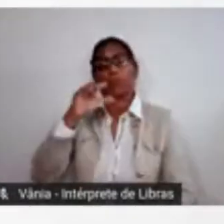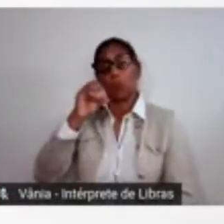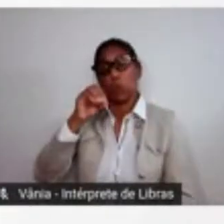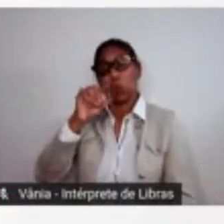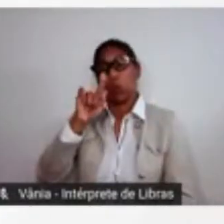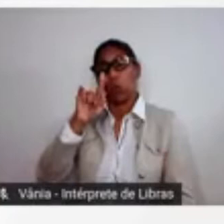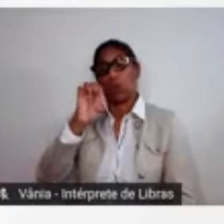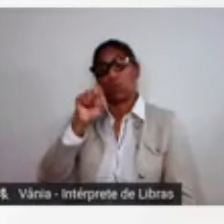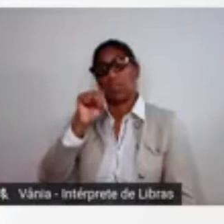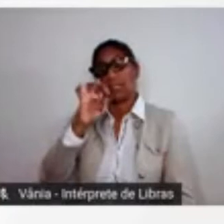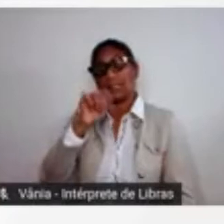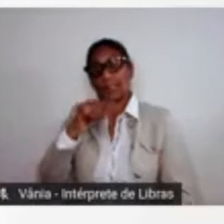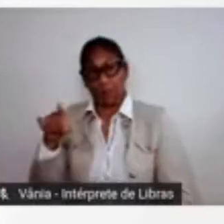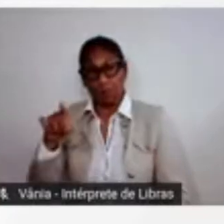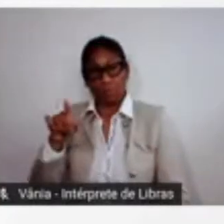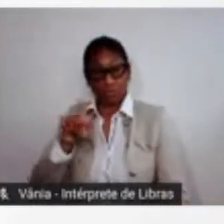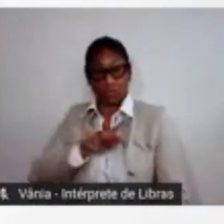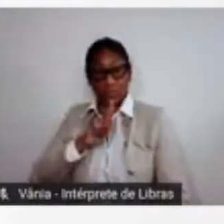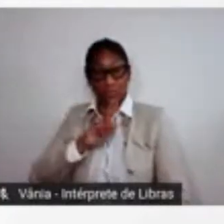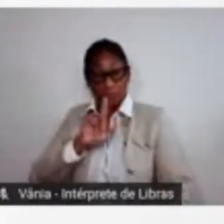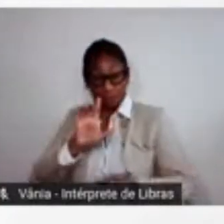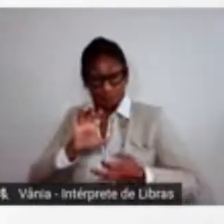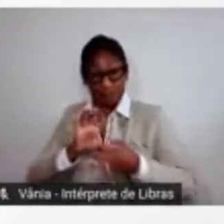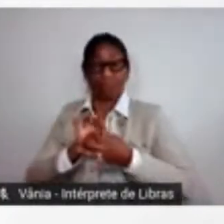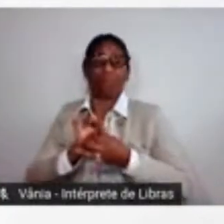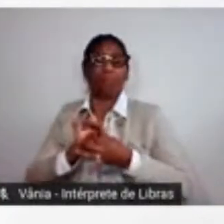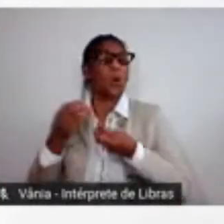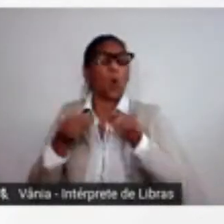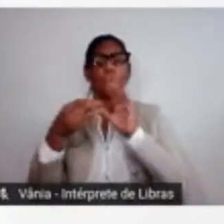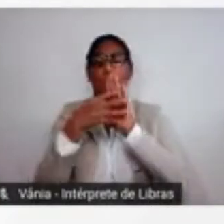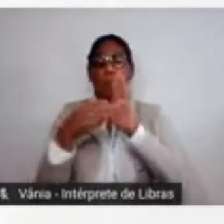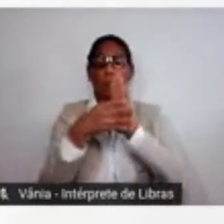os municípios em relação ao modelo do distanciamento.